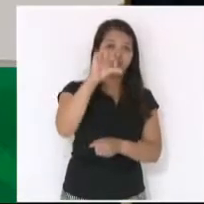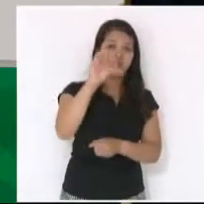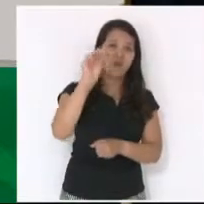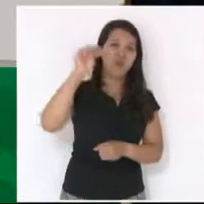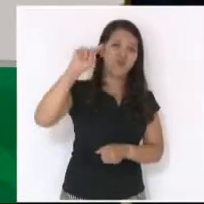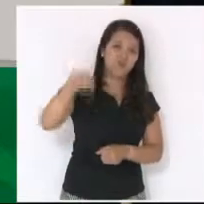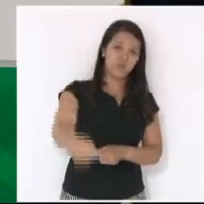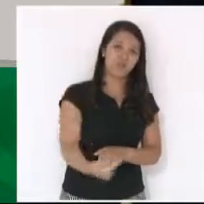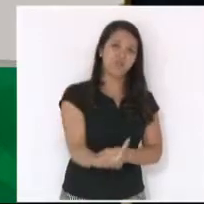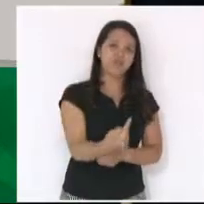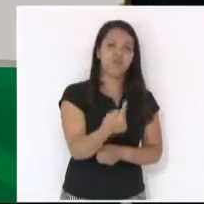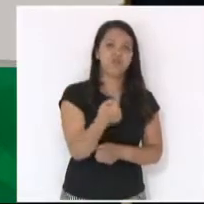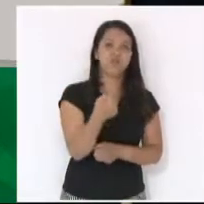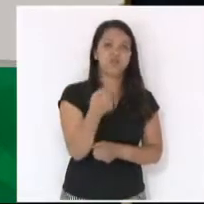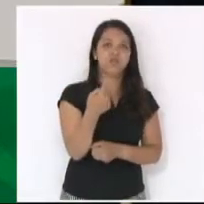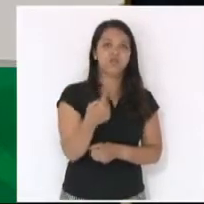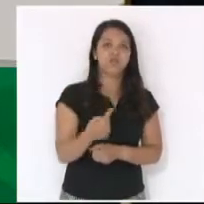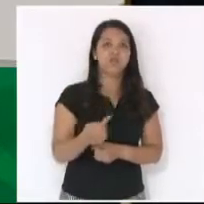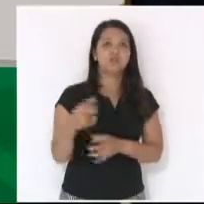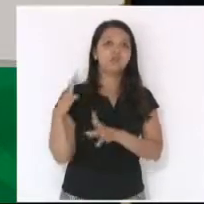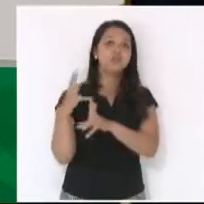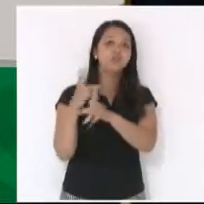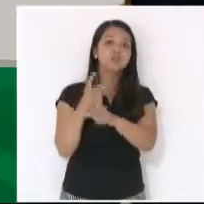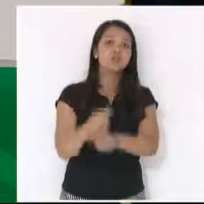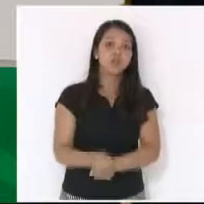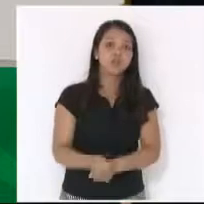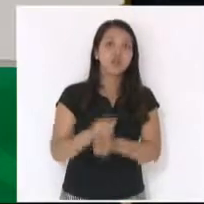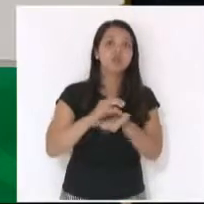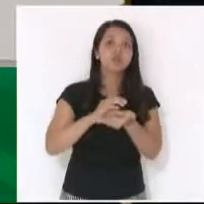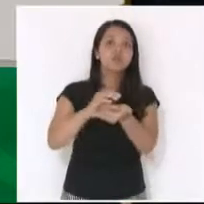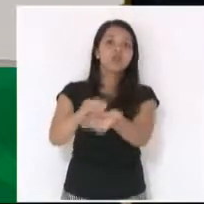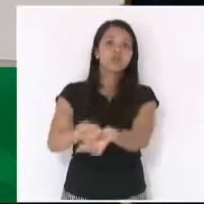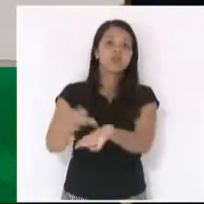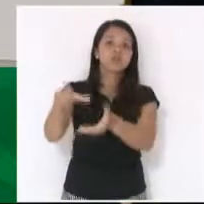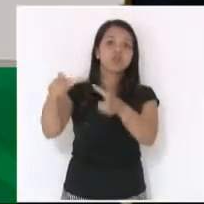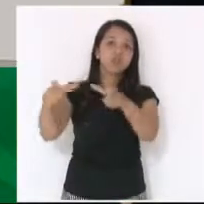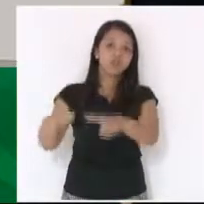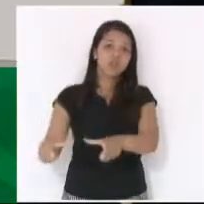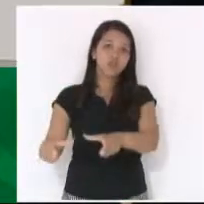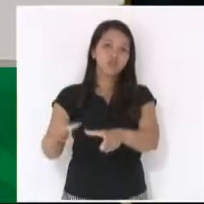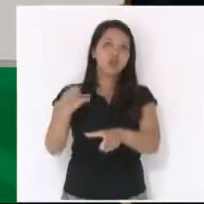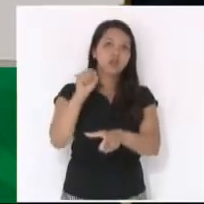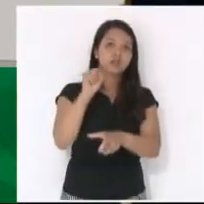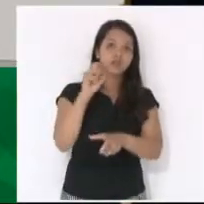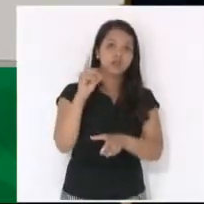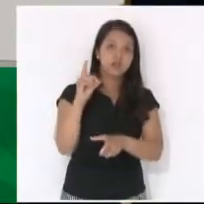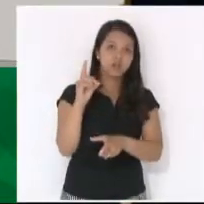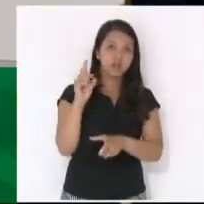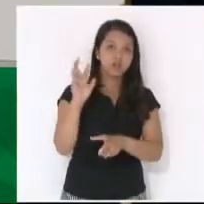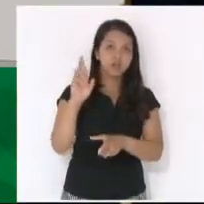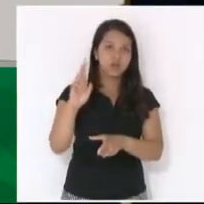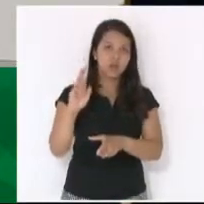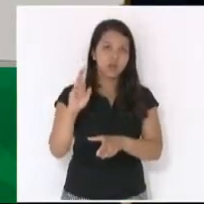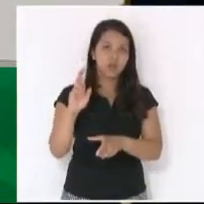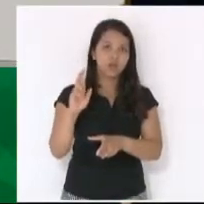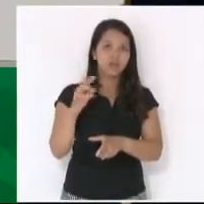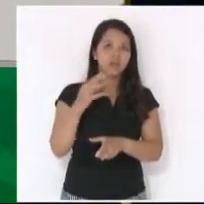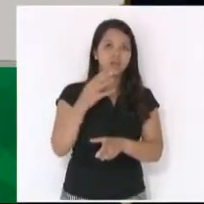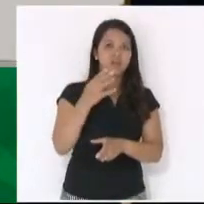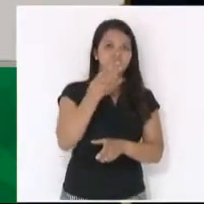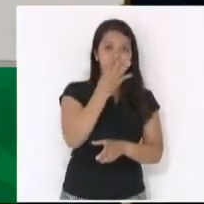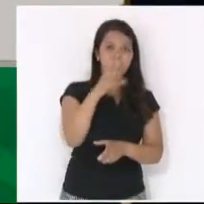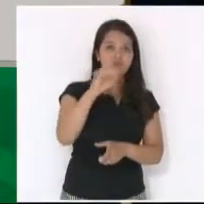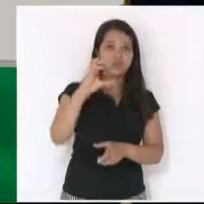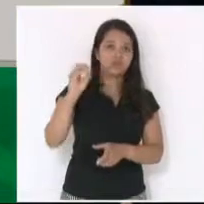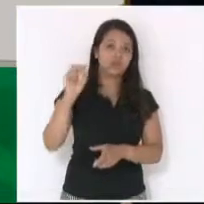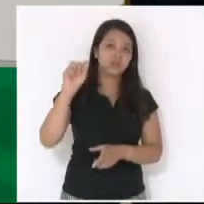milhões Total investido na região que SDR coordenou 400.000 reais